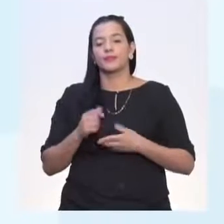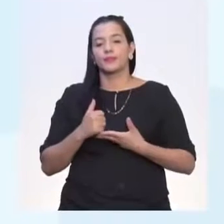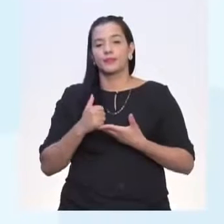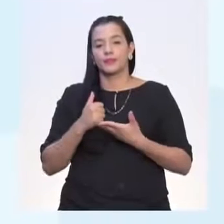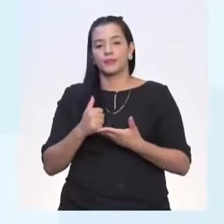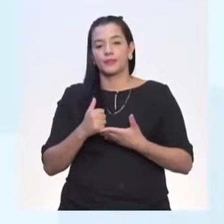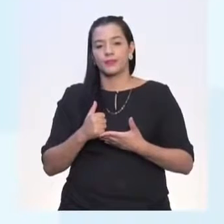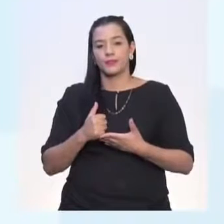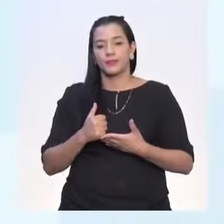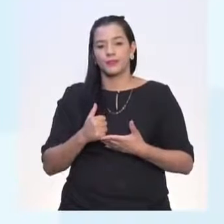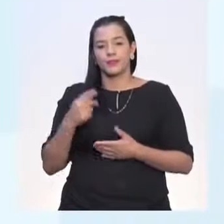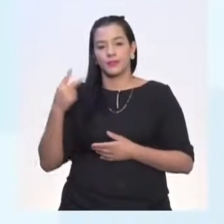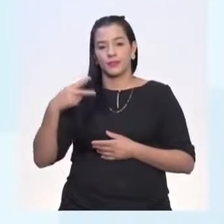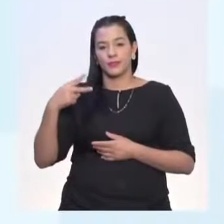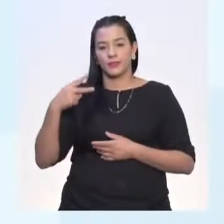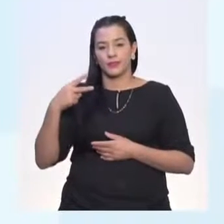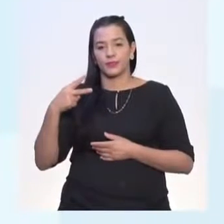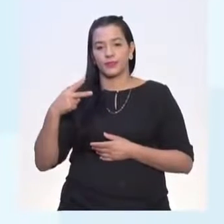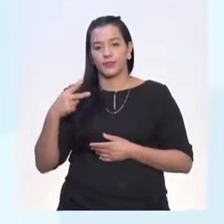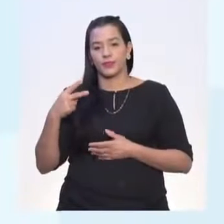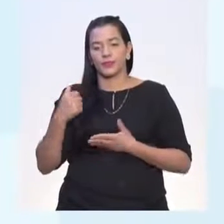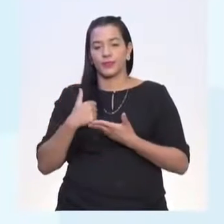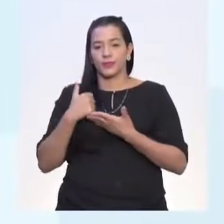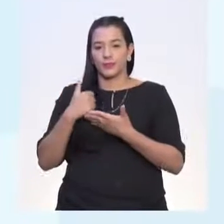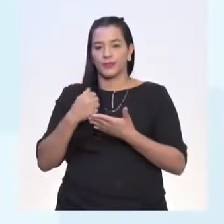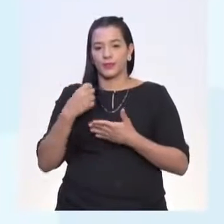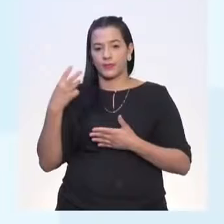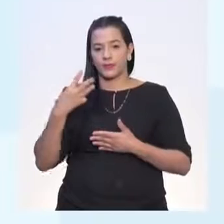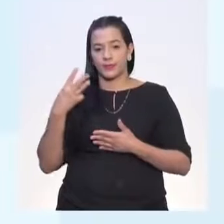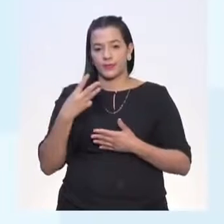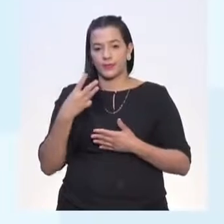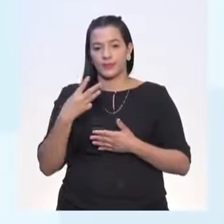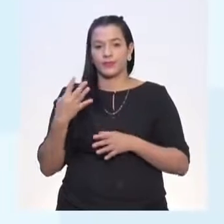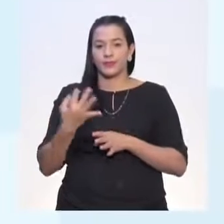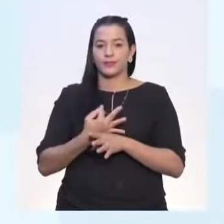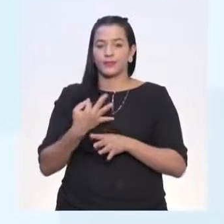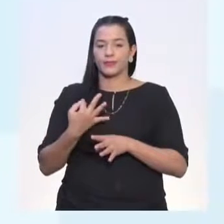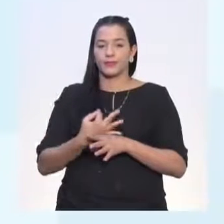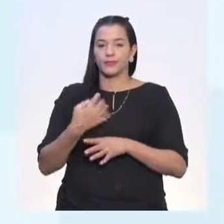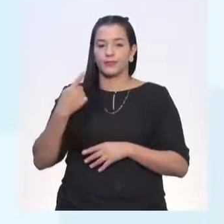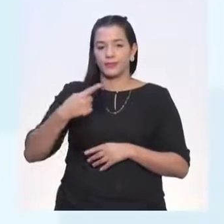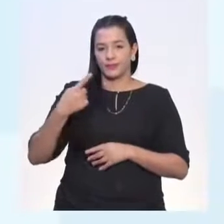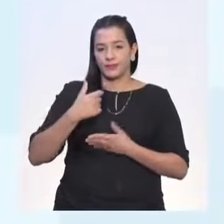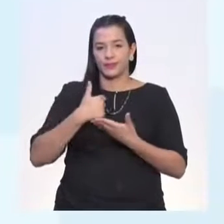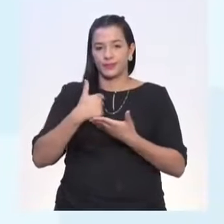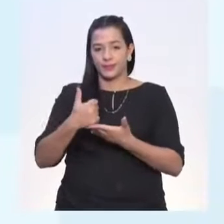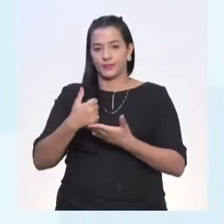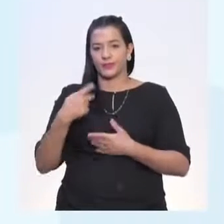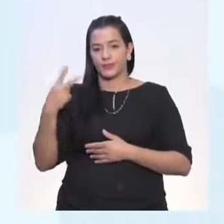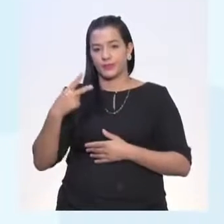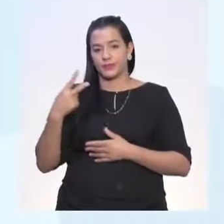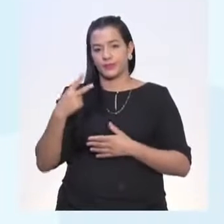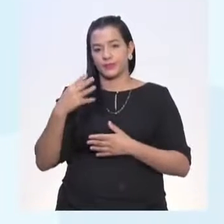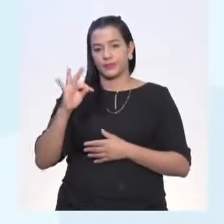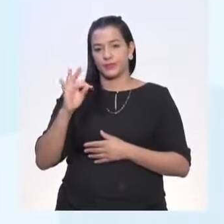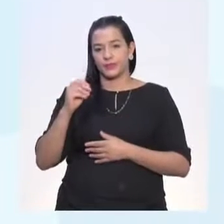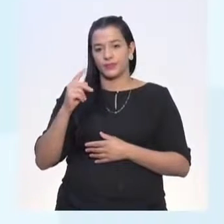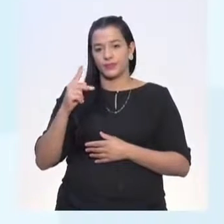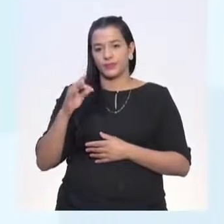aqui, apoio 2, potente 3. Não, resistente. Perdão, 1 apoio, 2 potente, 3